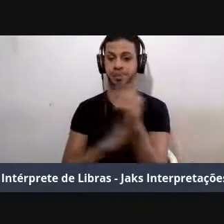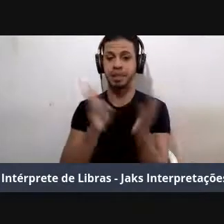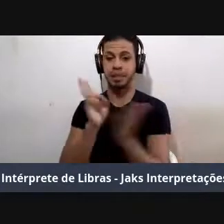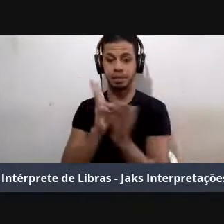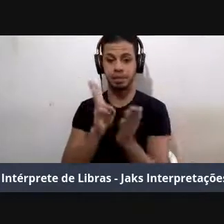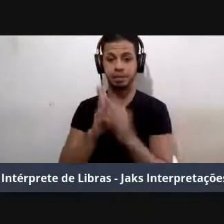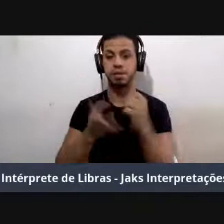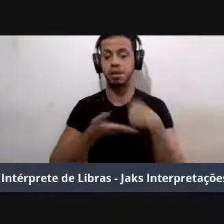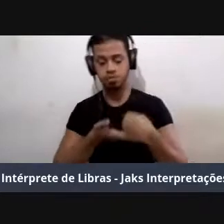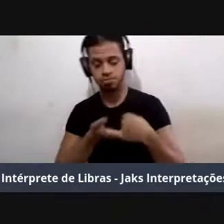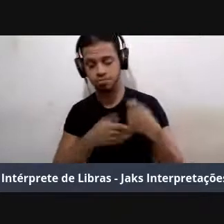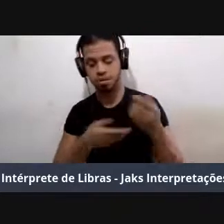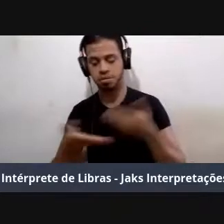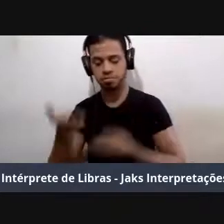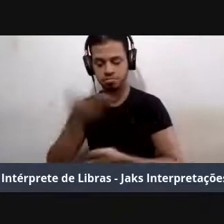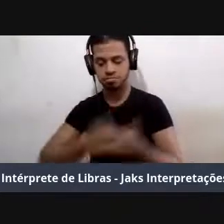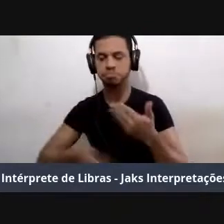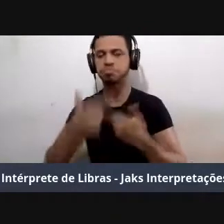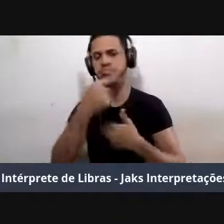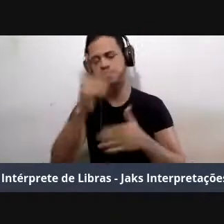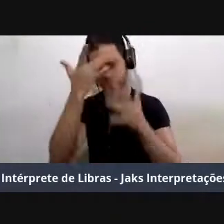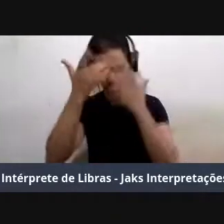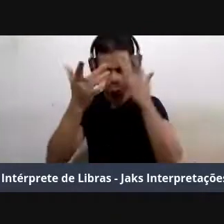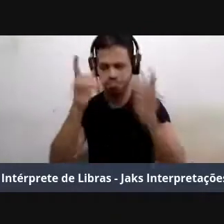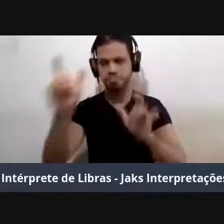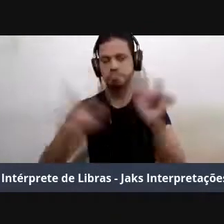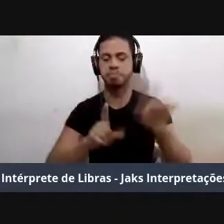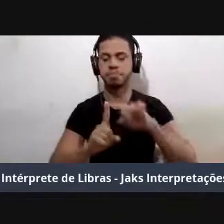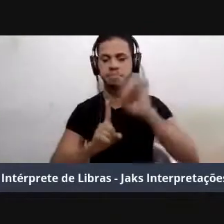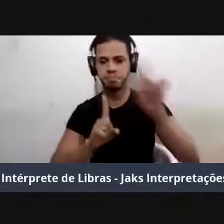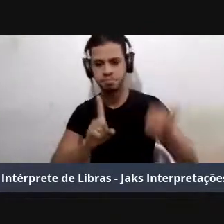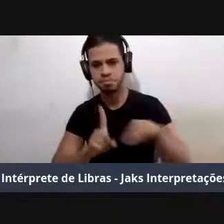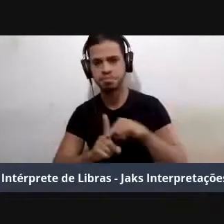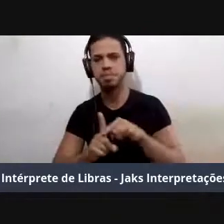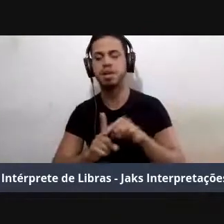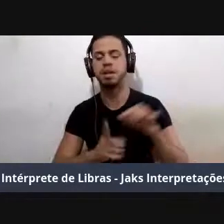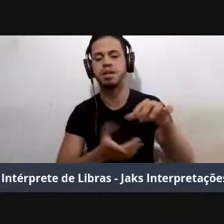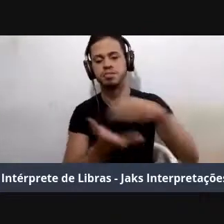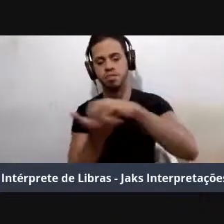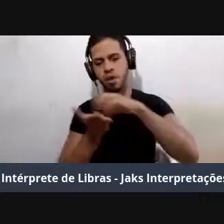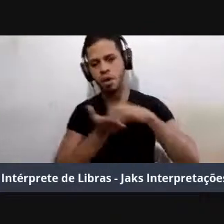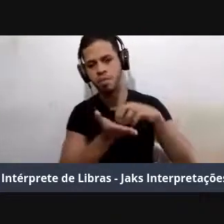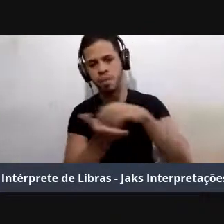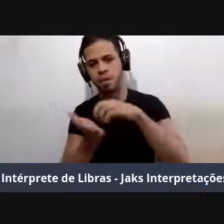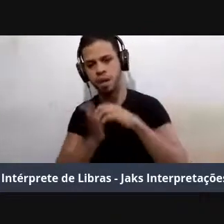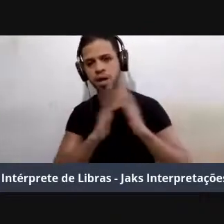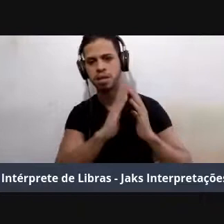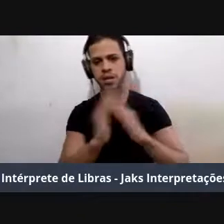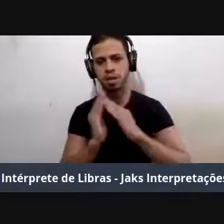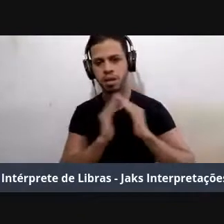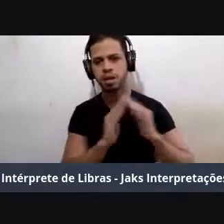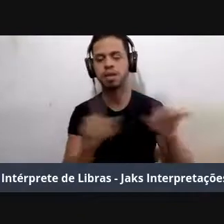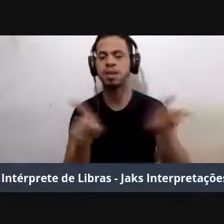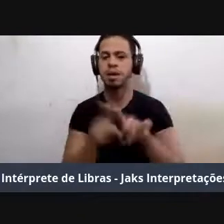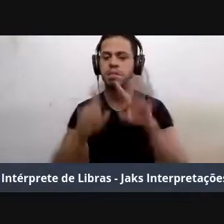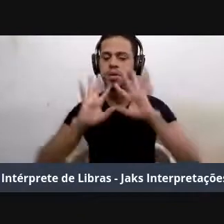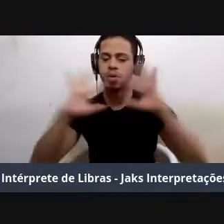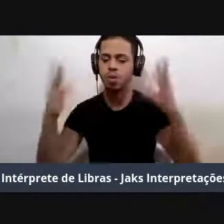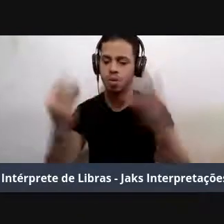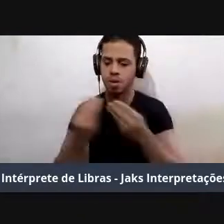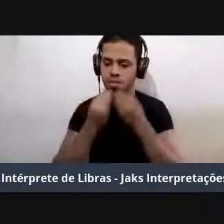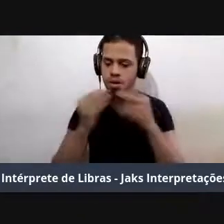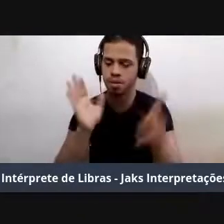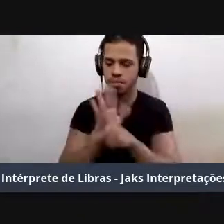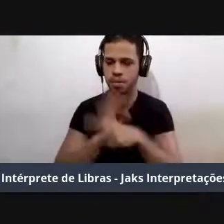ajudando as outras parteiras, as outras grávidas, as grávidas nas suas comunidades. Então, nós obtemos também o conhecimento delas, porque elas vão